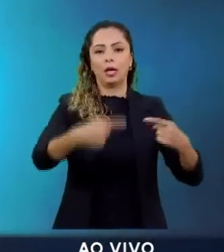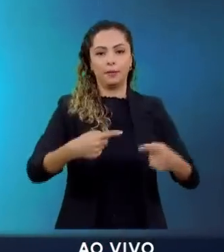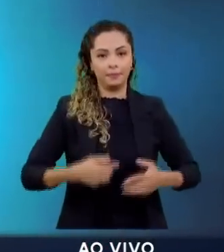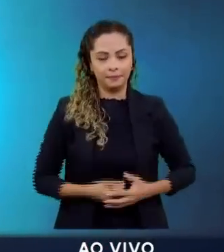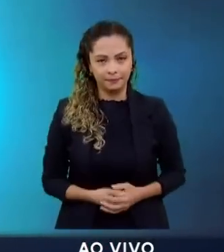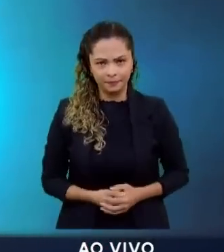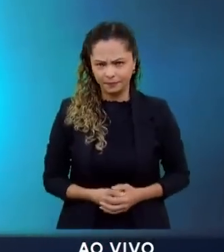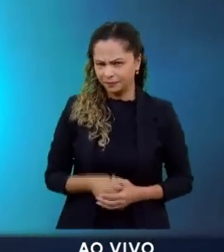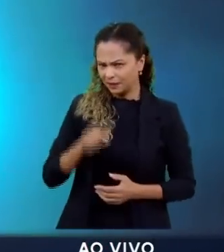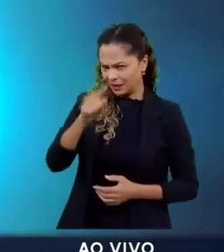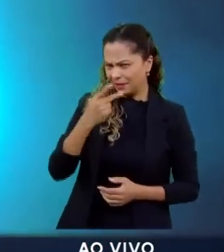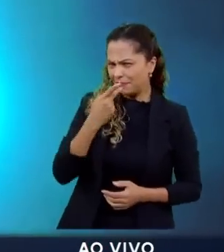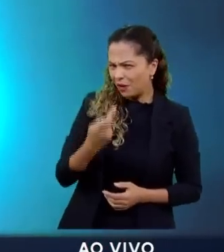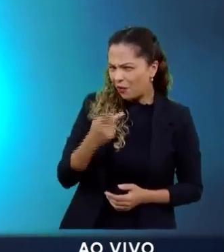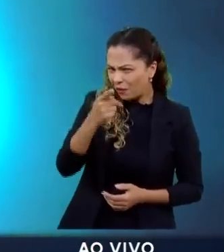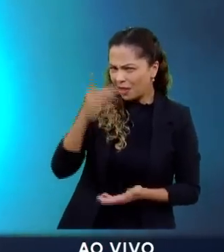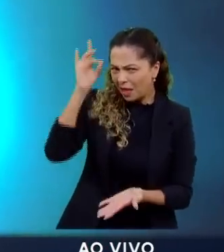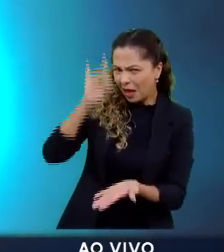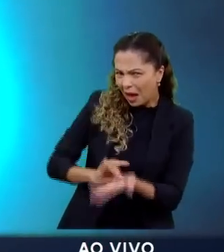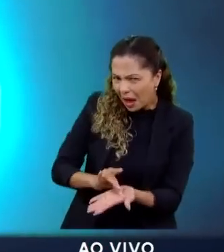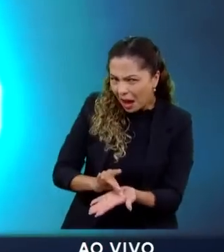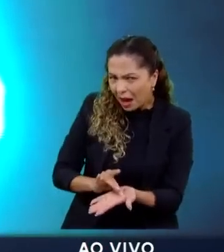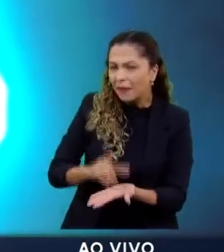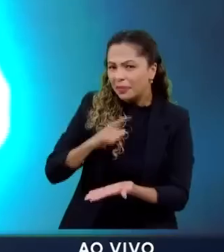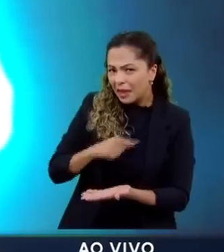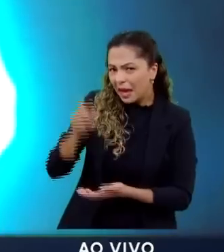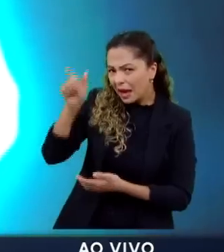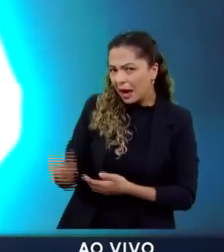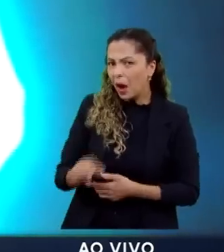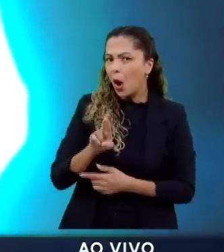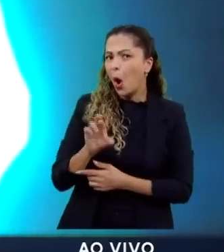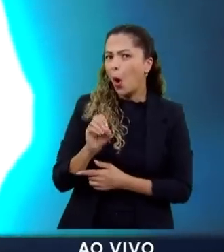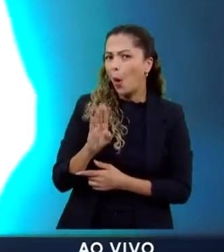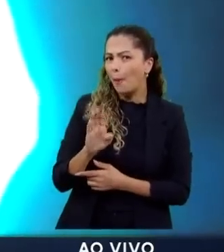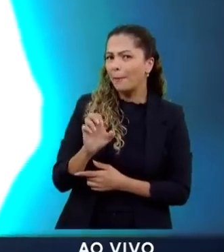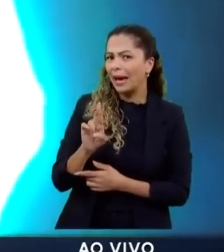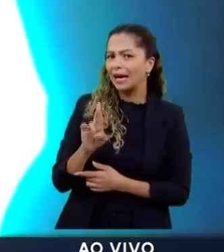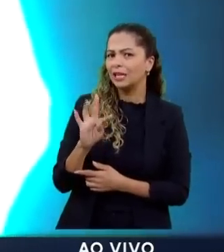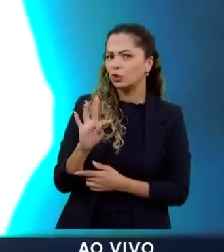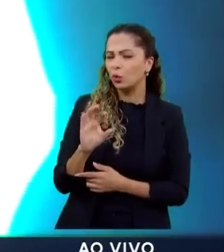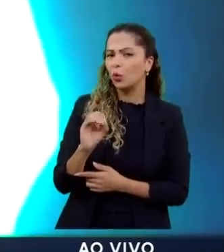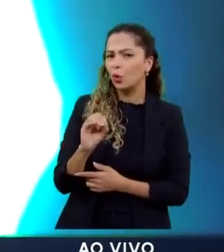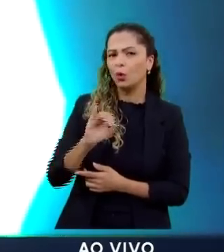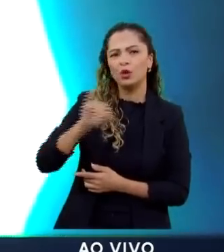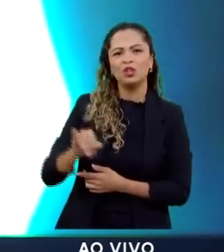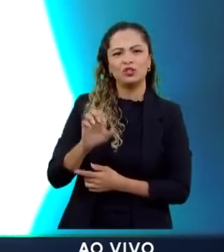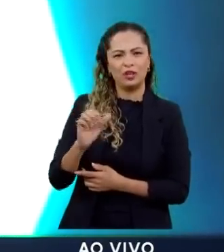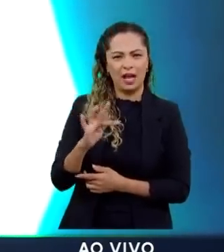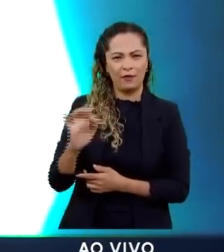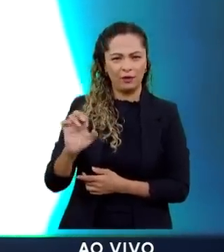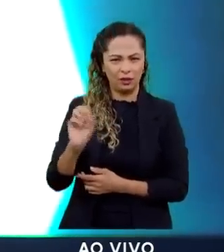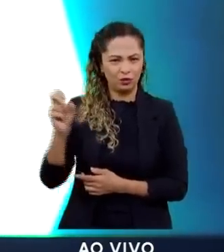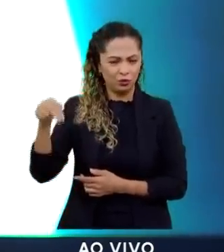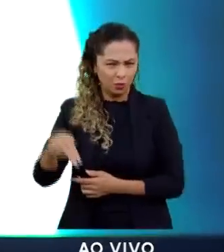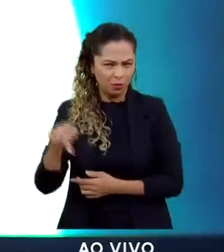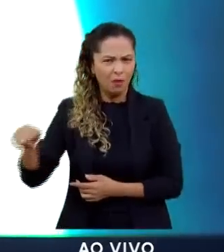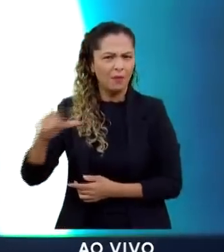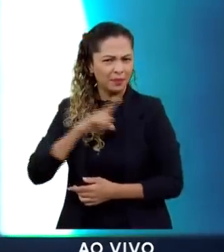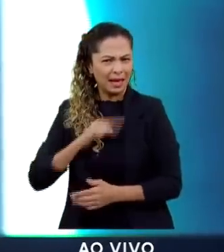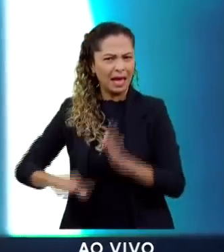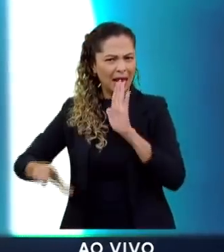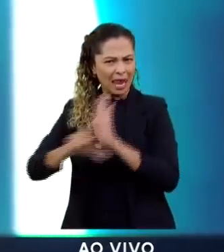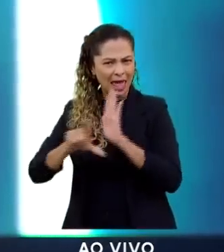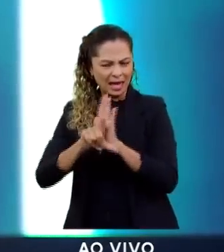Roberto Jefferson foi enquadrado na lei da ficha limpa e que isso impede essa lei deveria valer para todos os candidatos